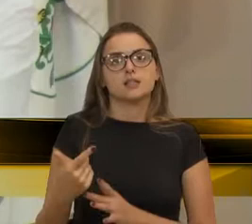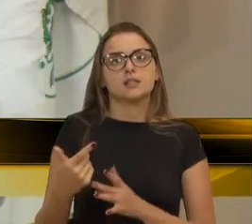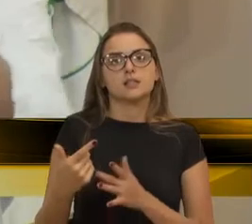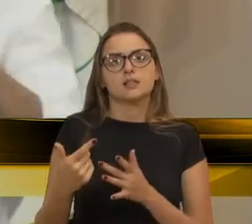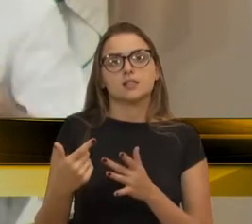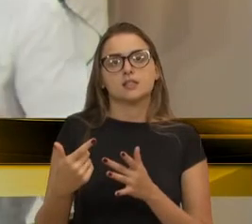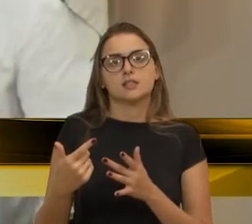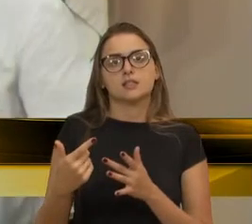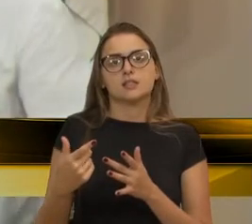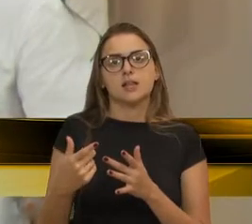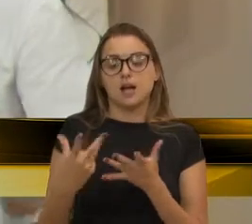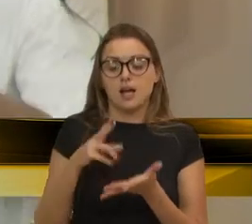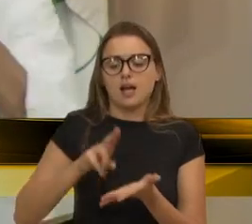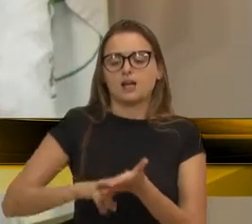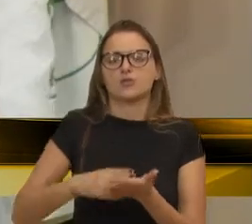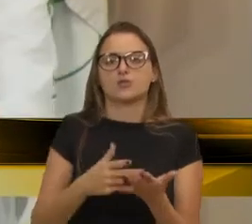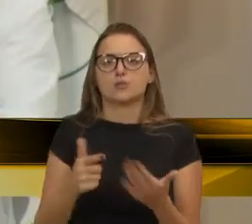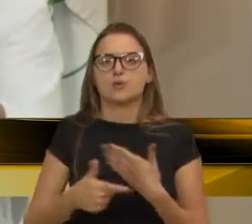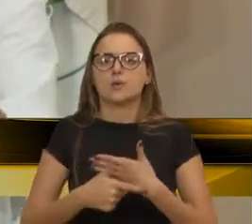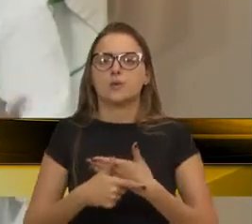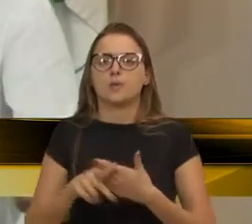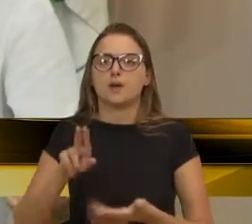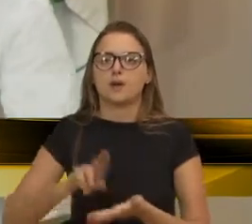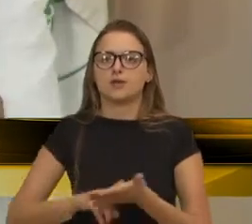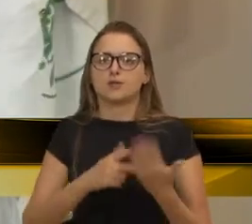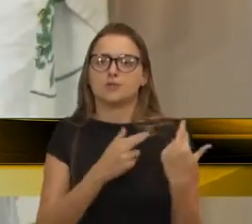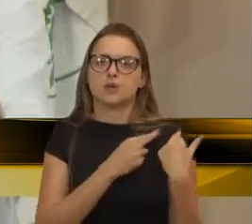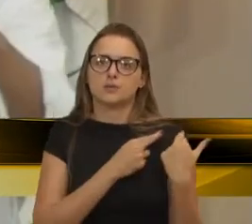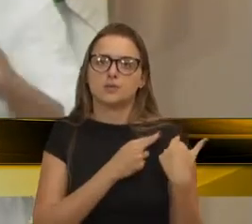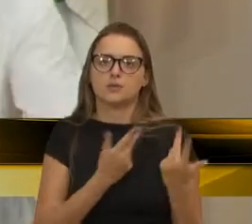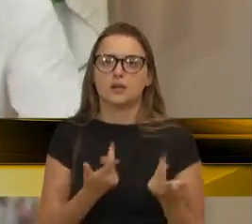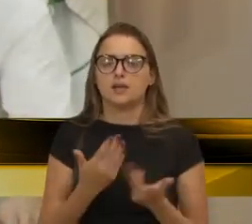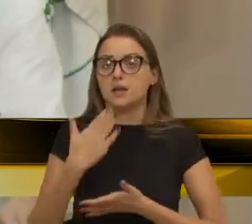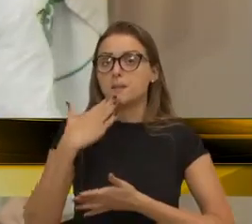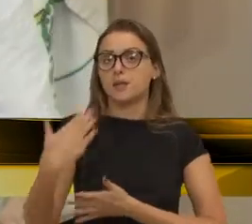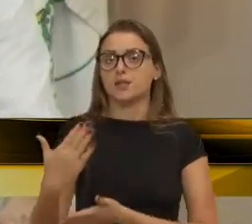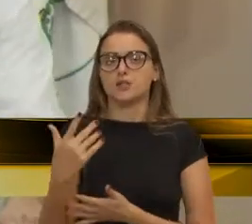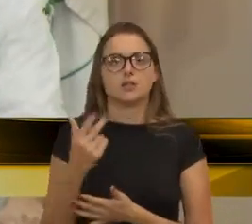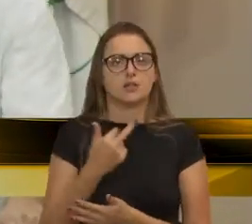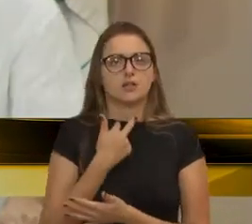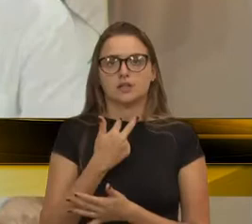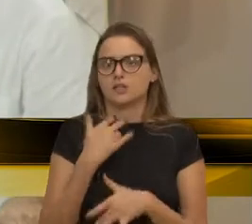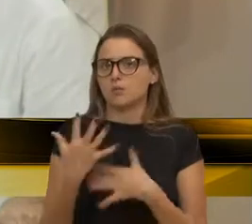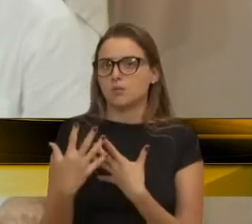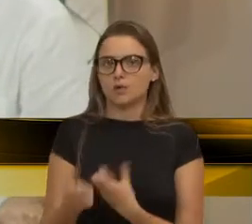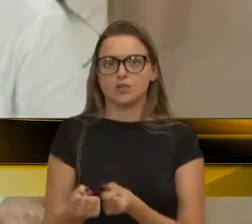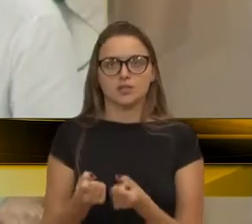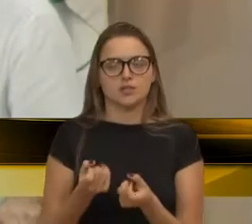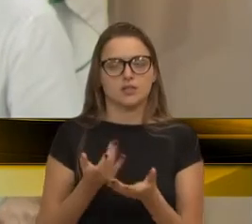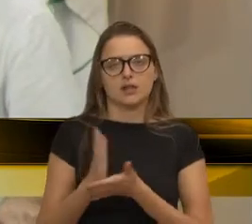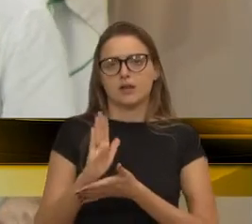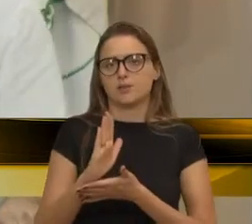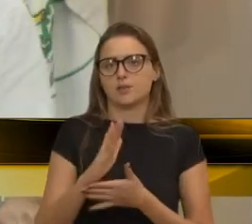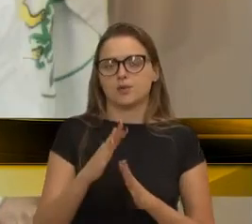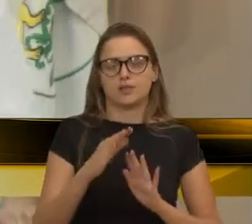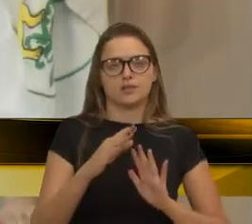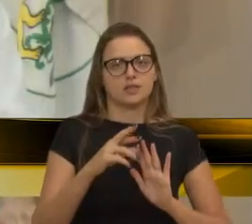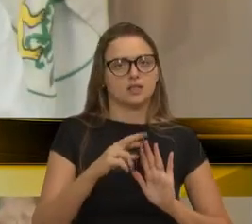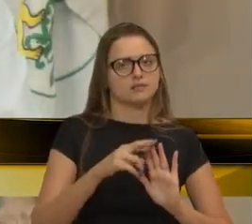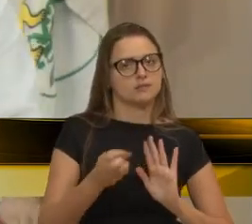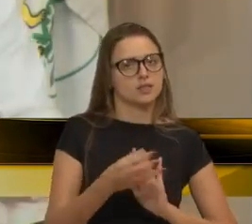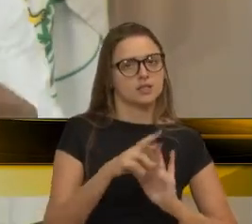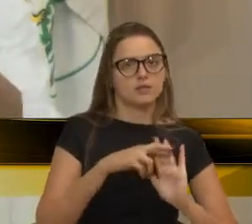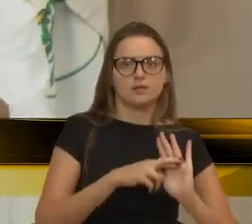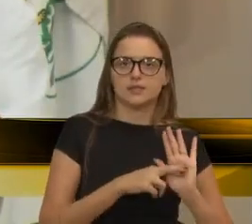invocar da sua responsabilidade, do seu direito de cobrar e cobrar. Nós não podemos deixar essa reforma da Previdência passar. E Caxias do